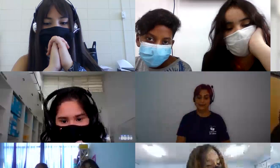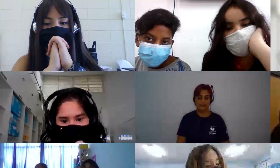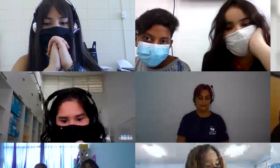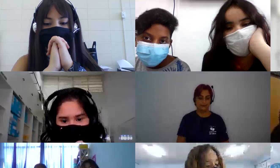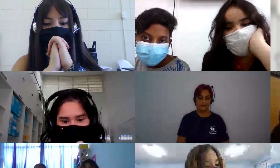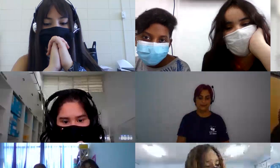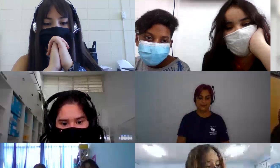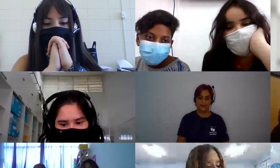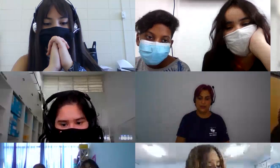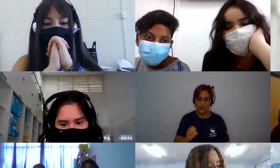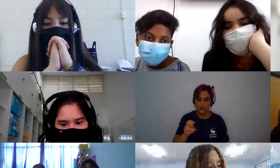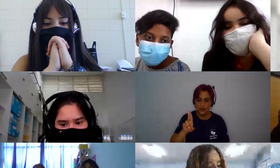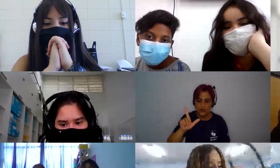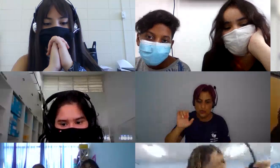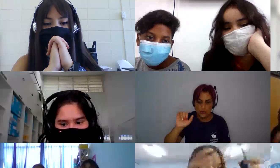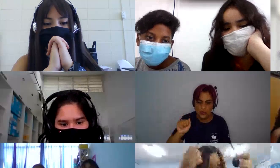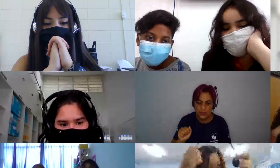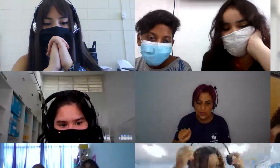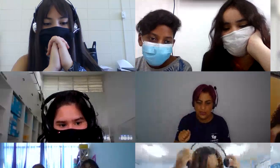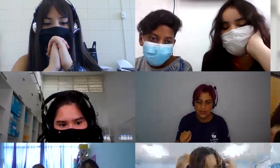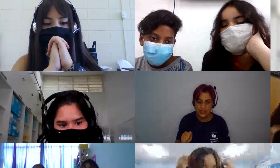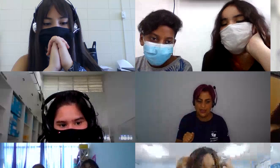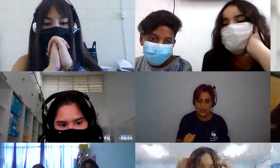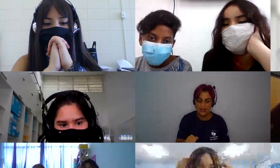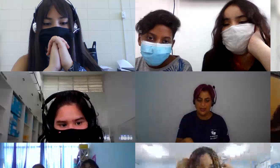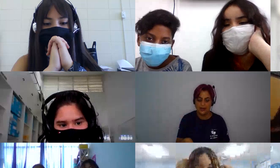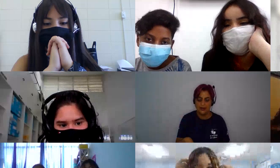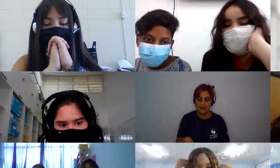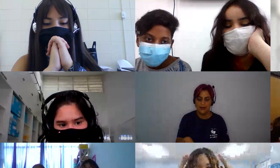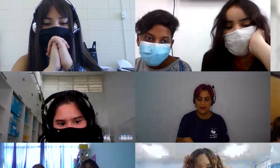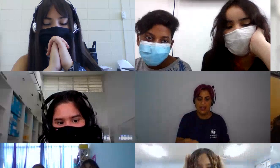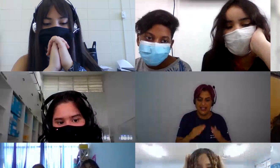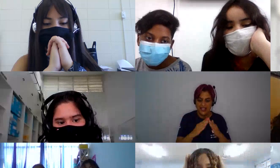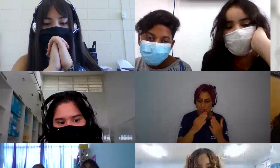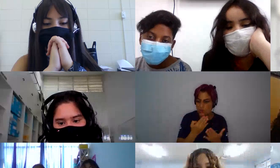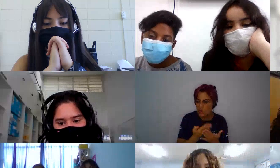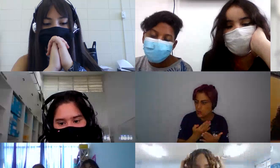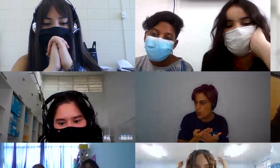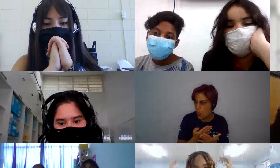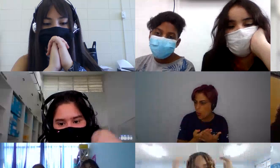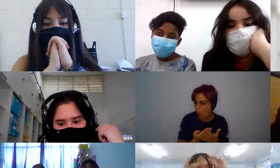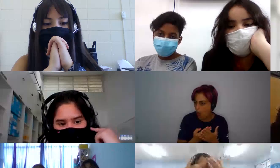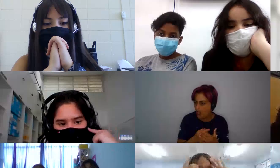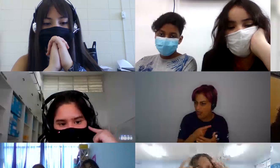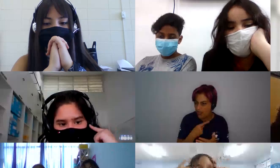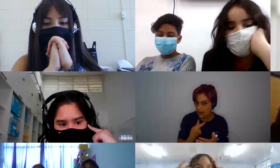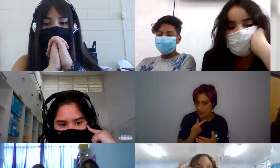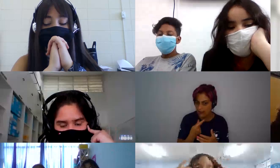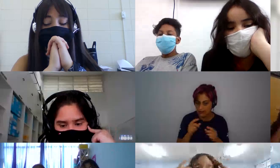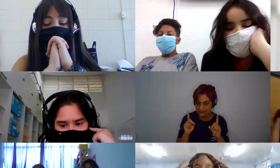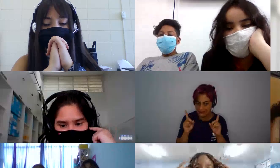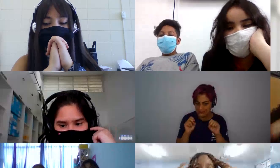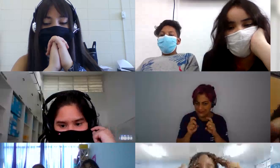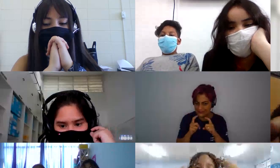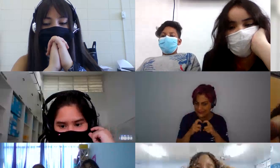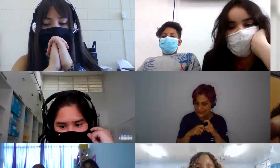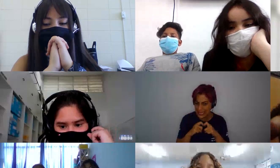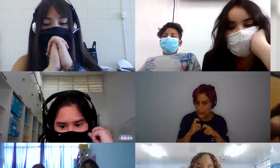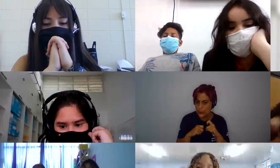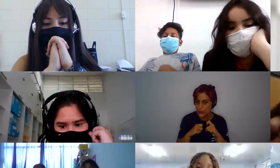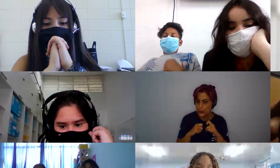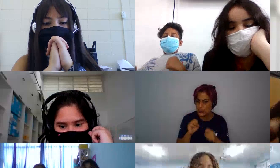ouvindo. Júlia é lugar para falar de sexo, Júlia? Ou a escola é lugar para falar de sexo? Sim.